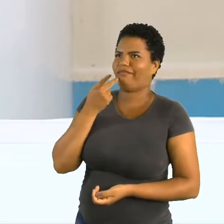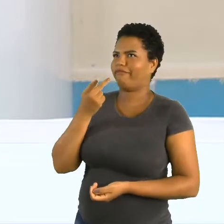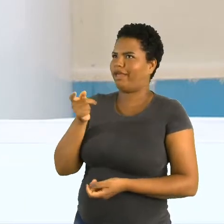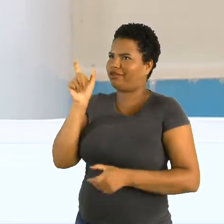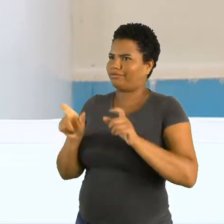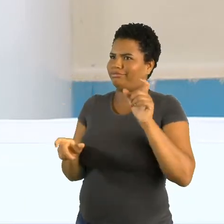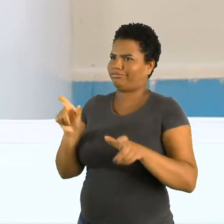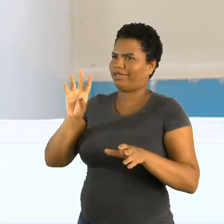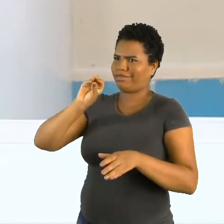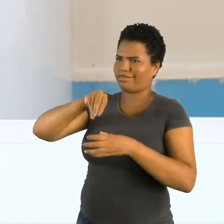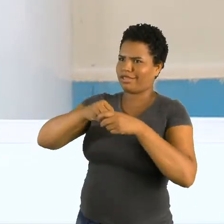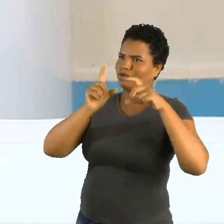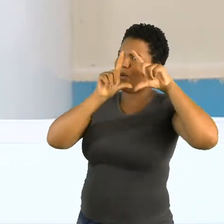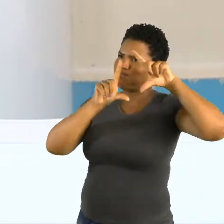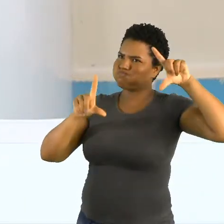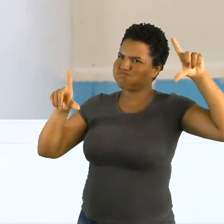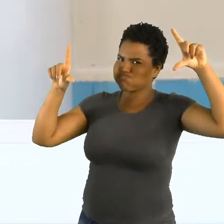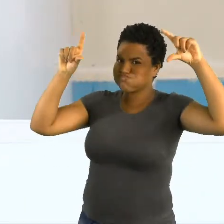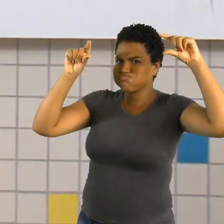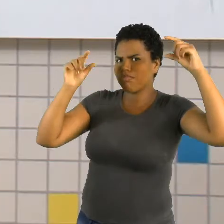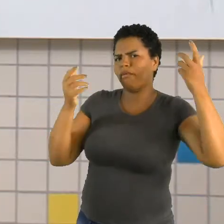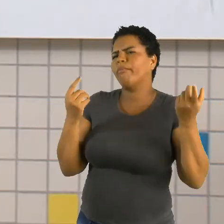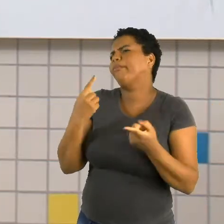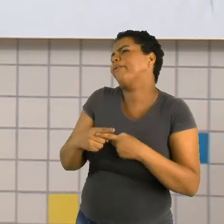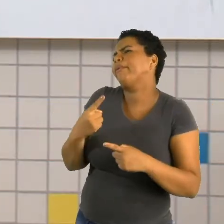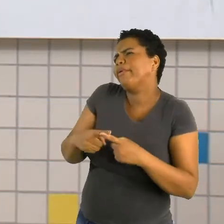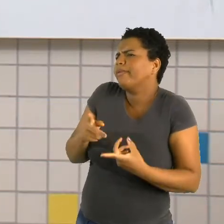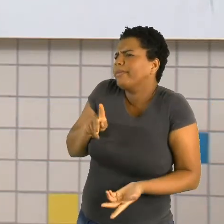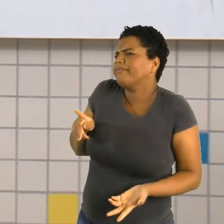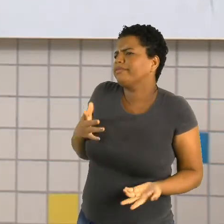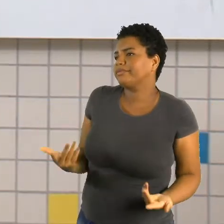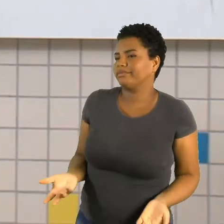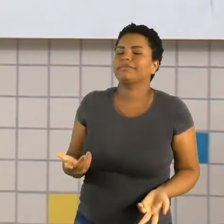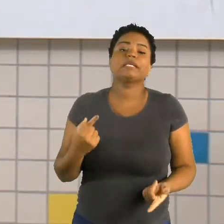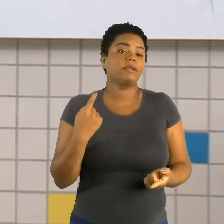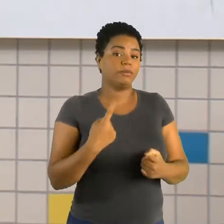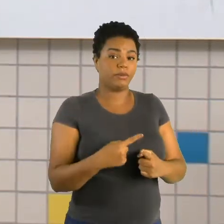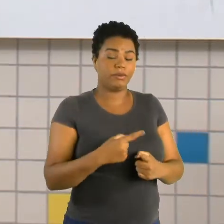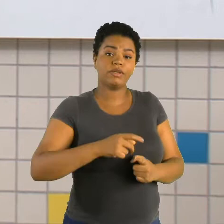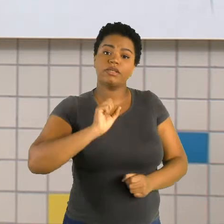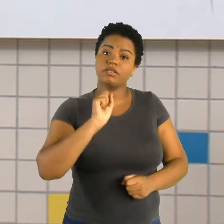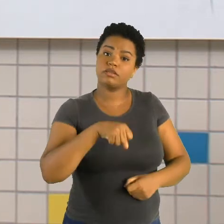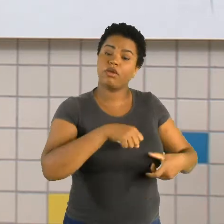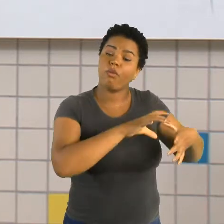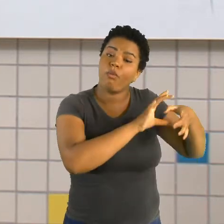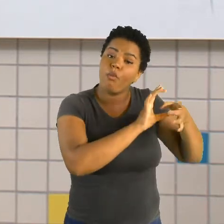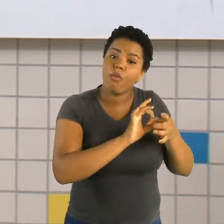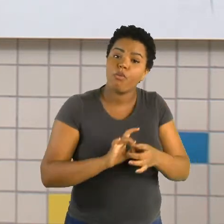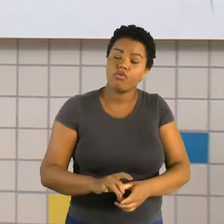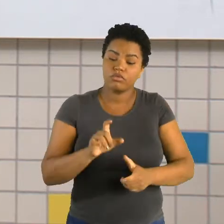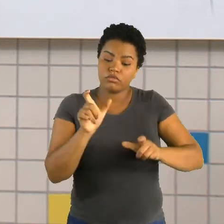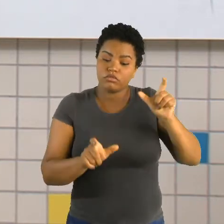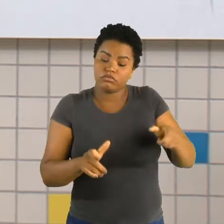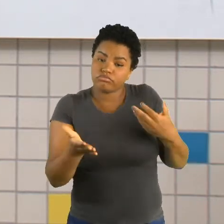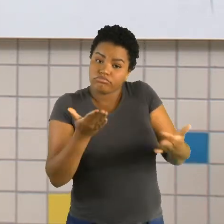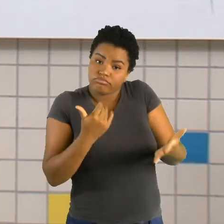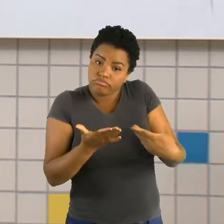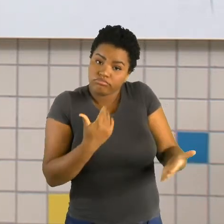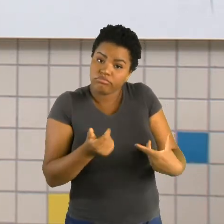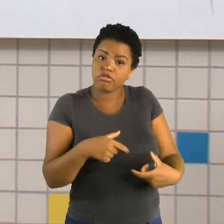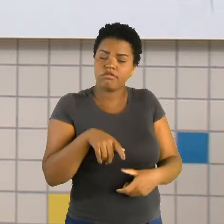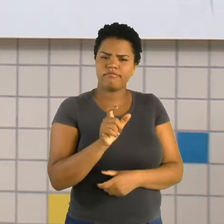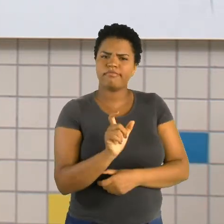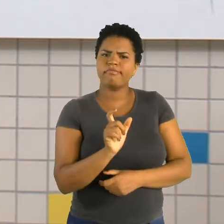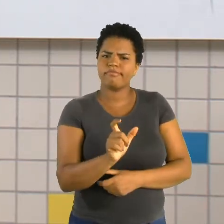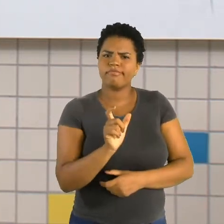de balões. Por quê, prof? Porque é assim que acontece o diálogo entre os personagens. As palavras